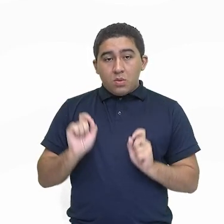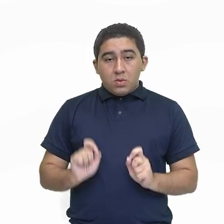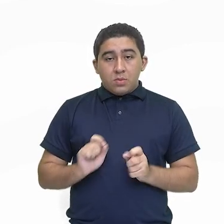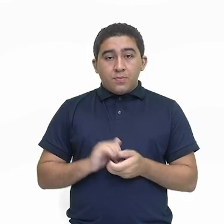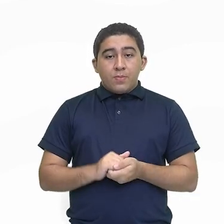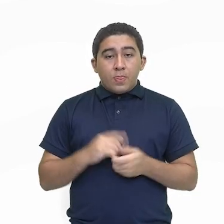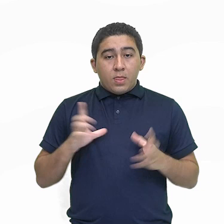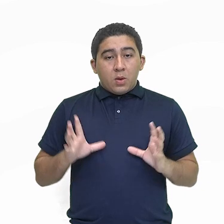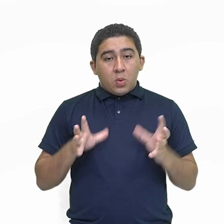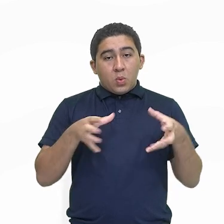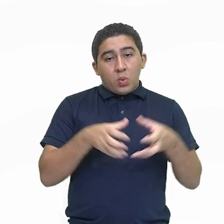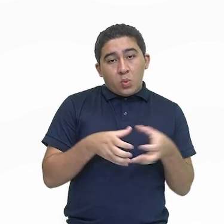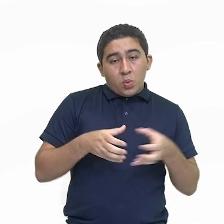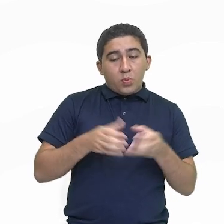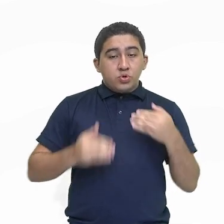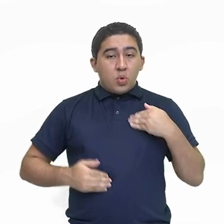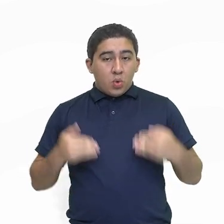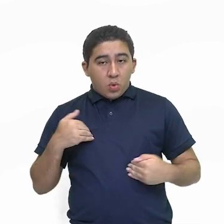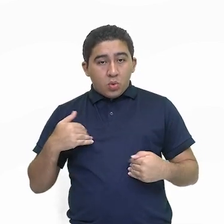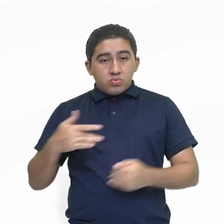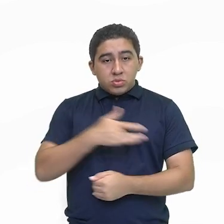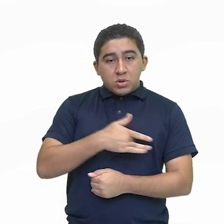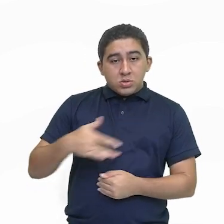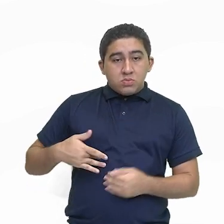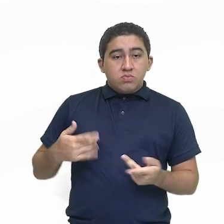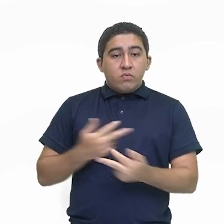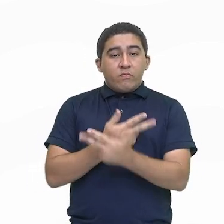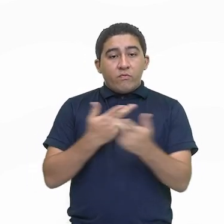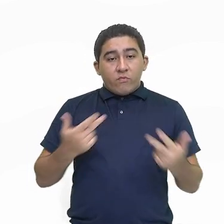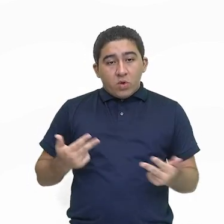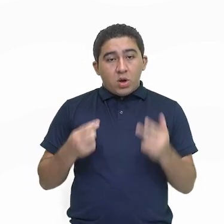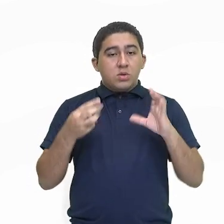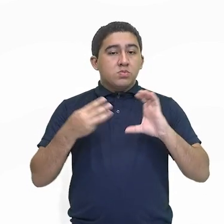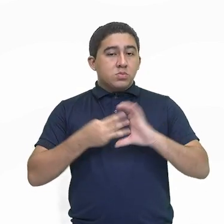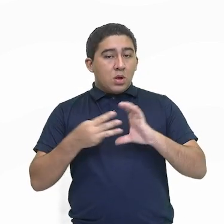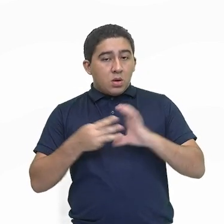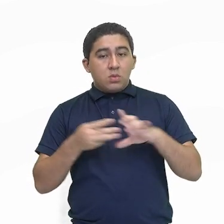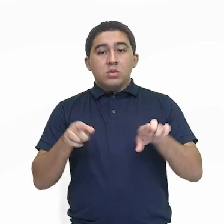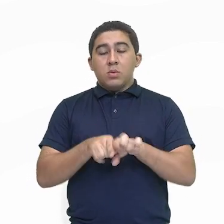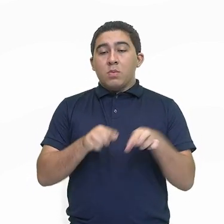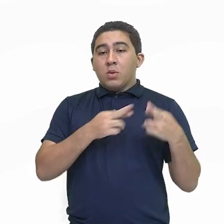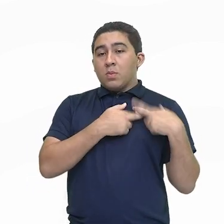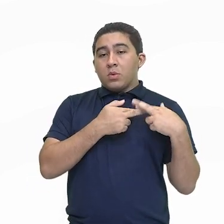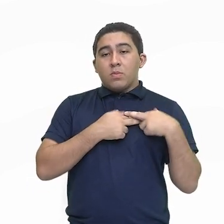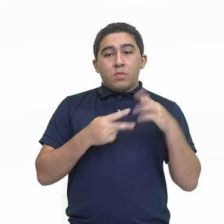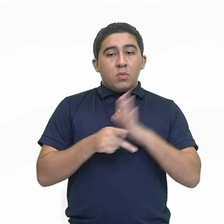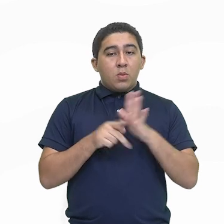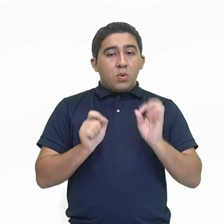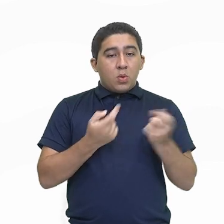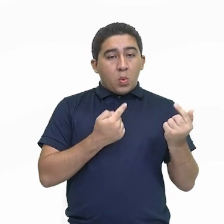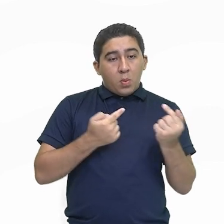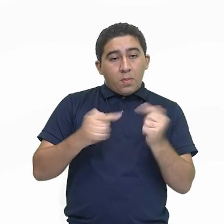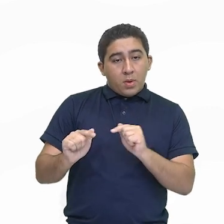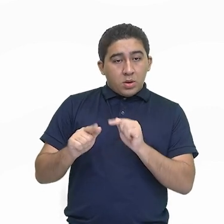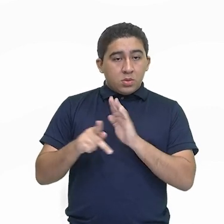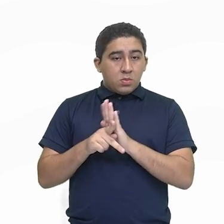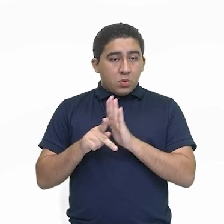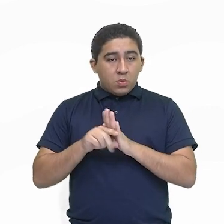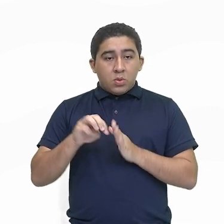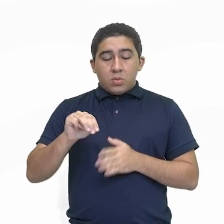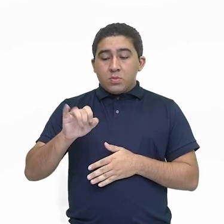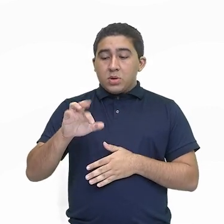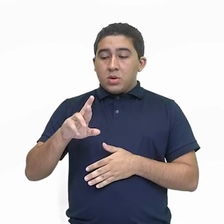conjunto de órgãos, tecidos, glândulas e células que são